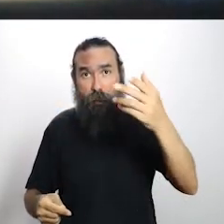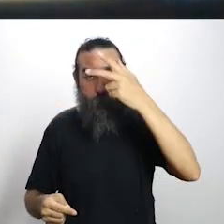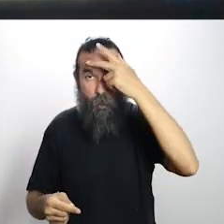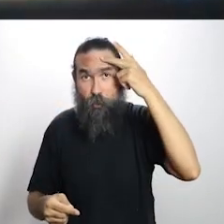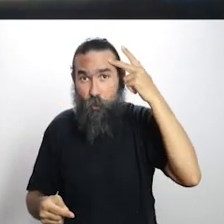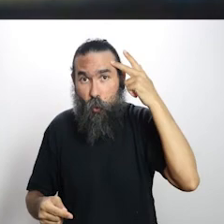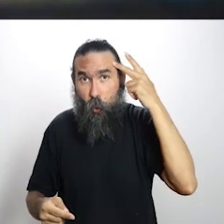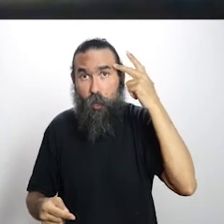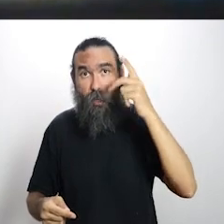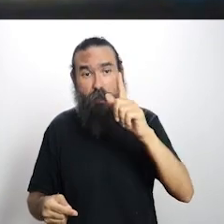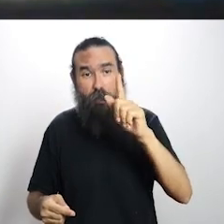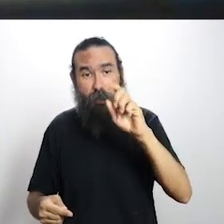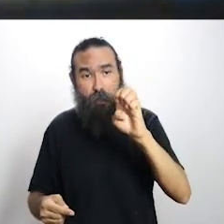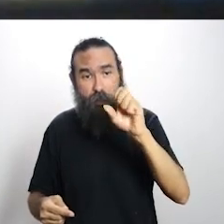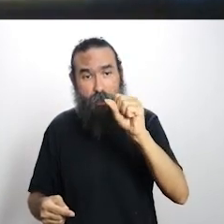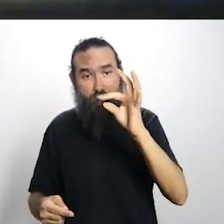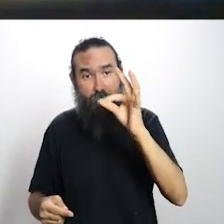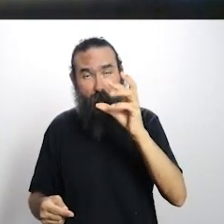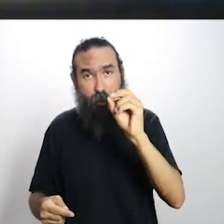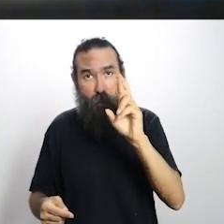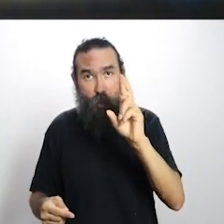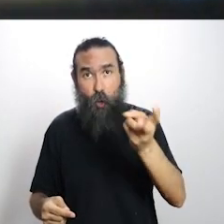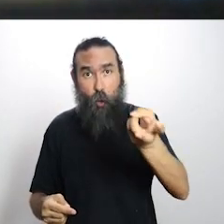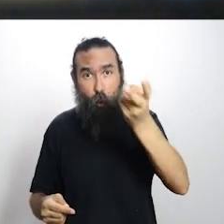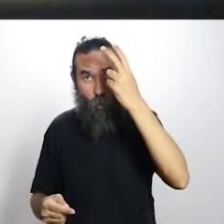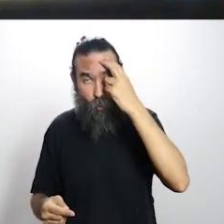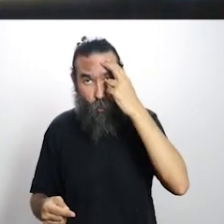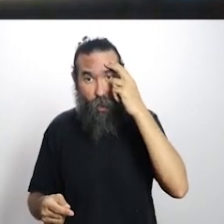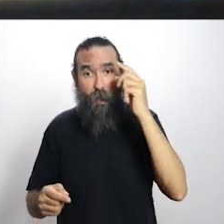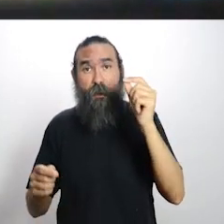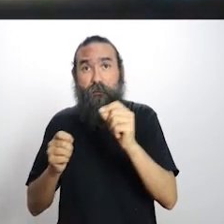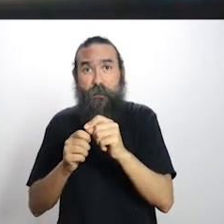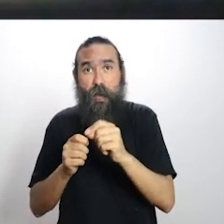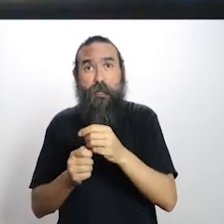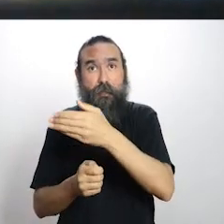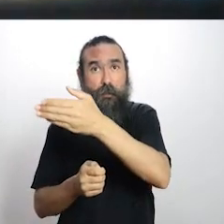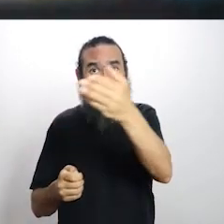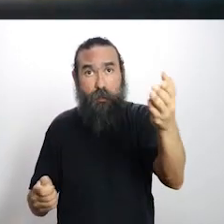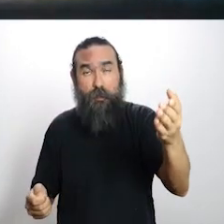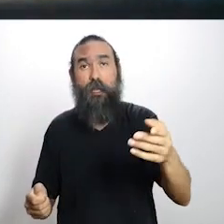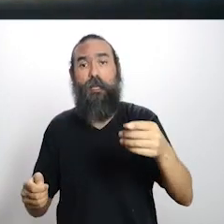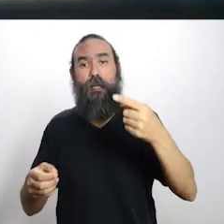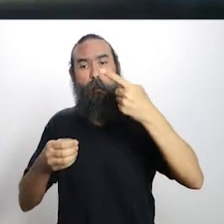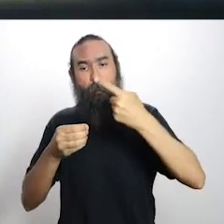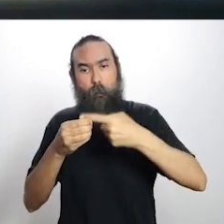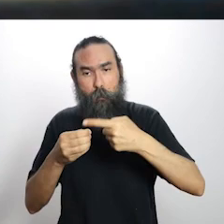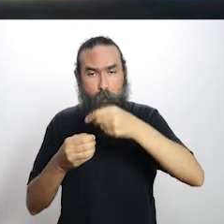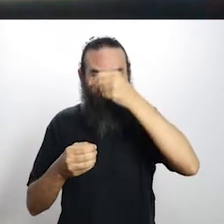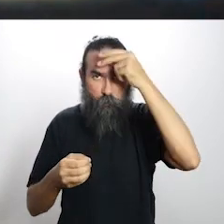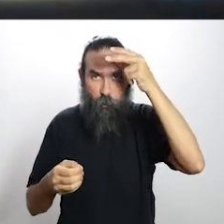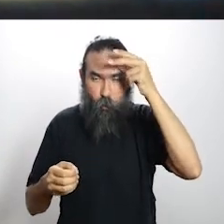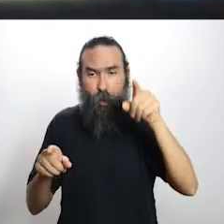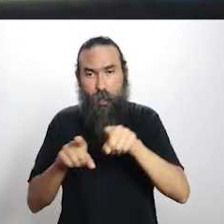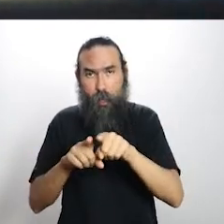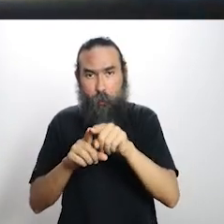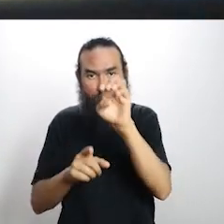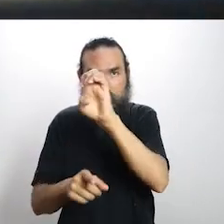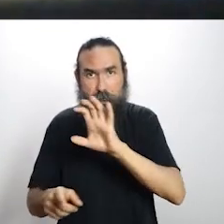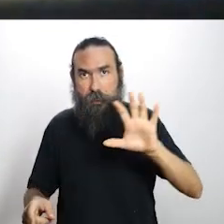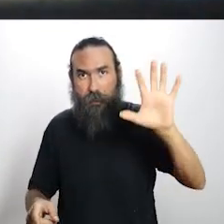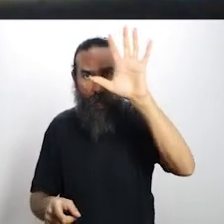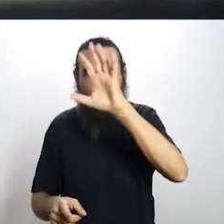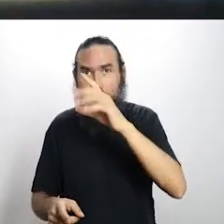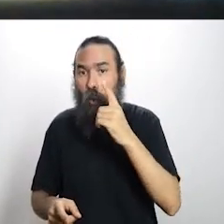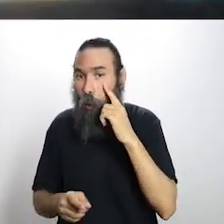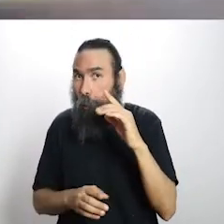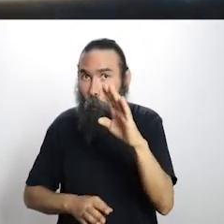poderão ser usados contra eles então eu vejo o seguinte é uma lei fundamental é um processo histórico no Brasil nunca a cultura